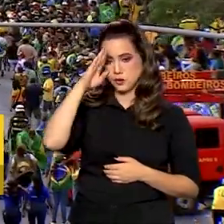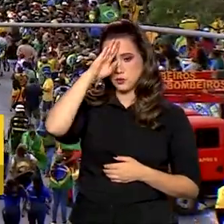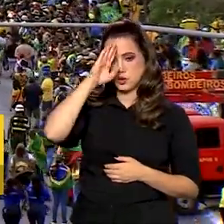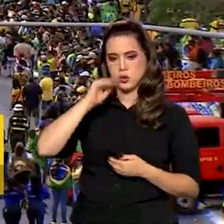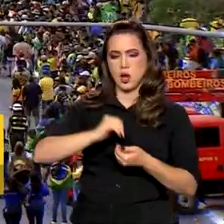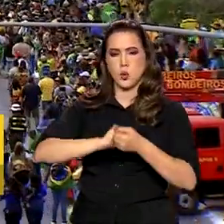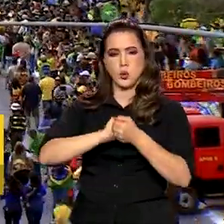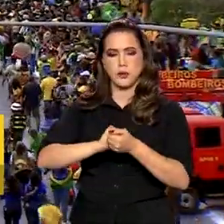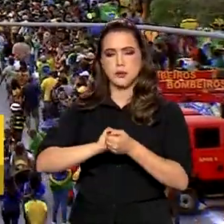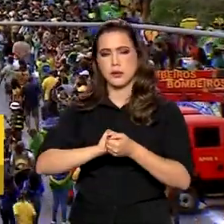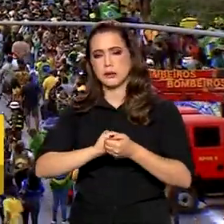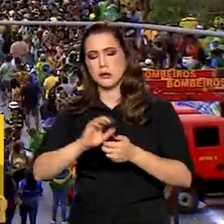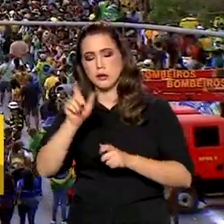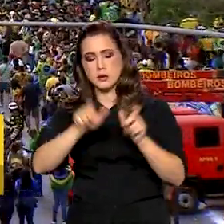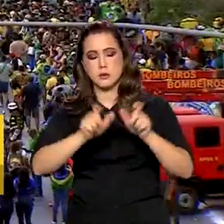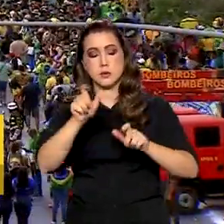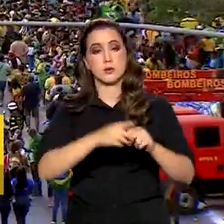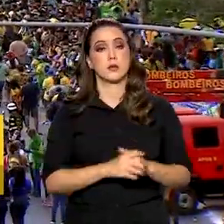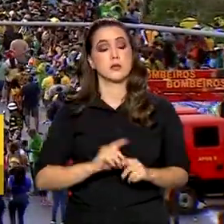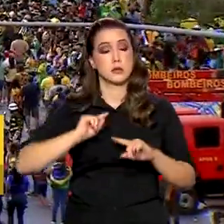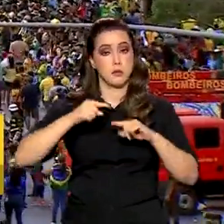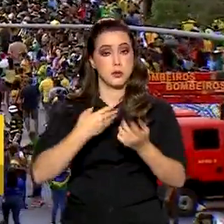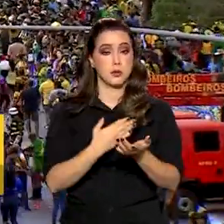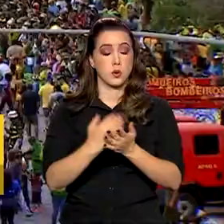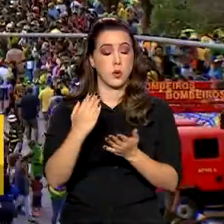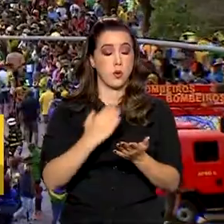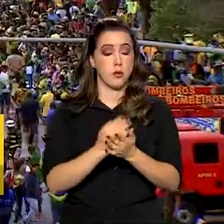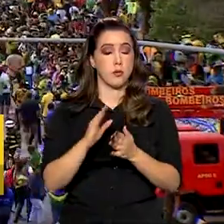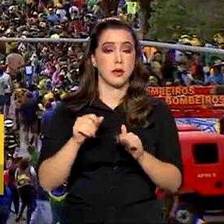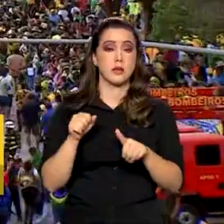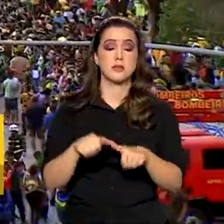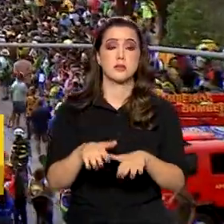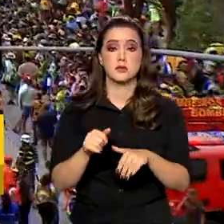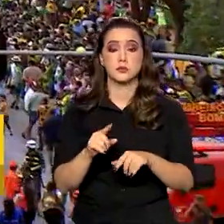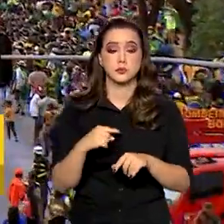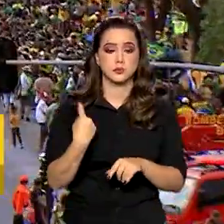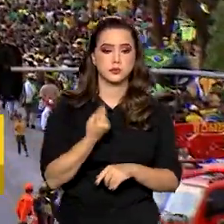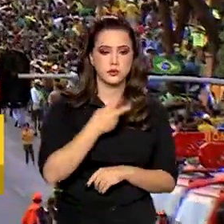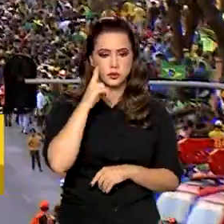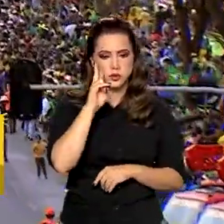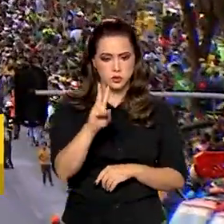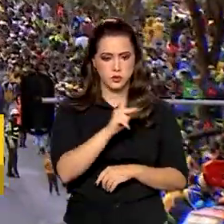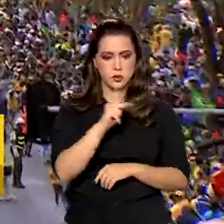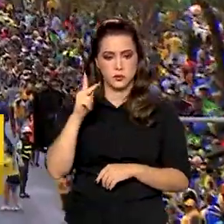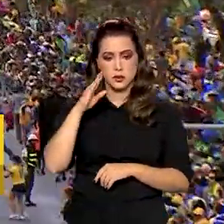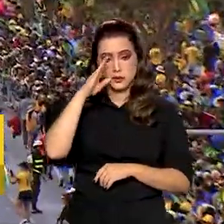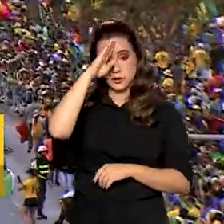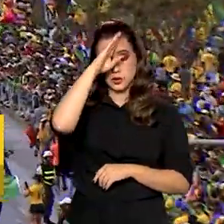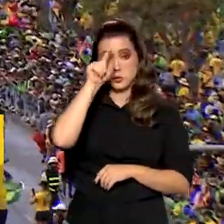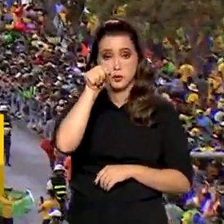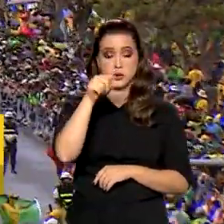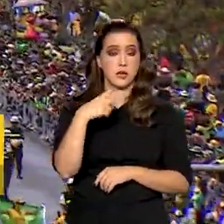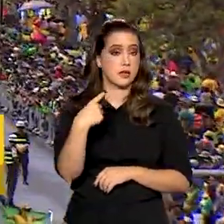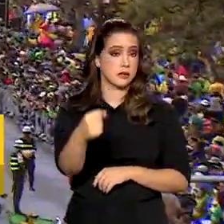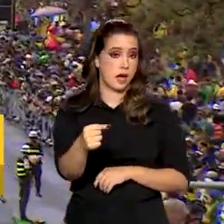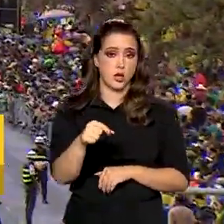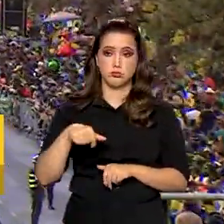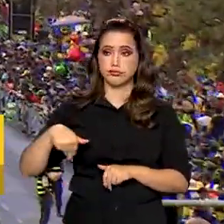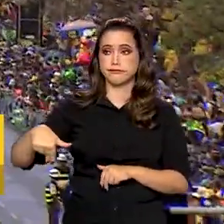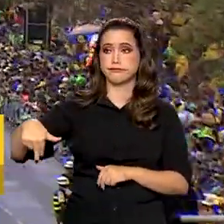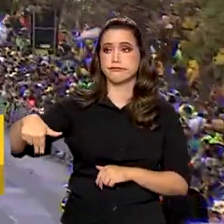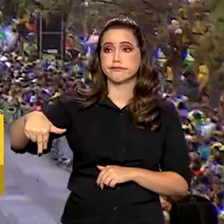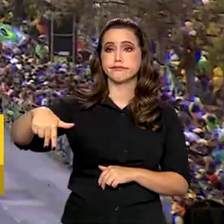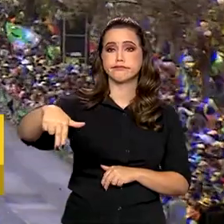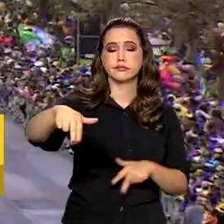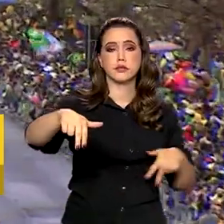público. Daqui a pouquinho começa o desfile, né, Paulo? Isso, acho que o presidente acabou quebrando o protocolo, sim, né? Não era o aguardado. A gente